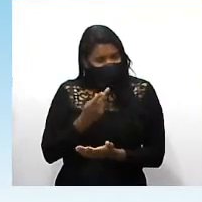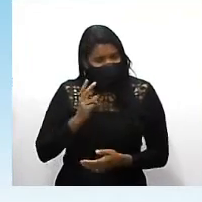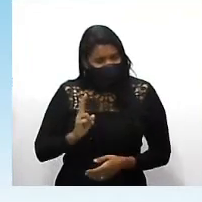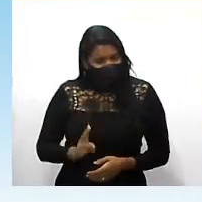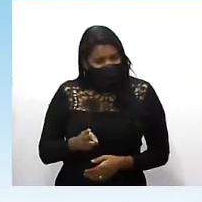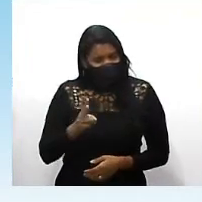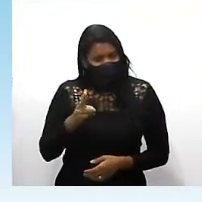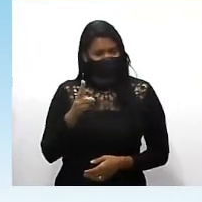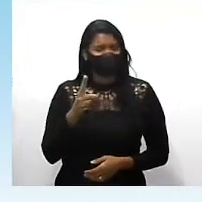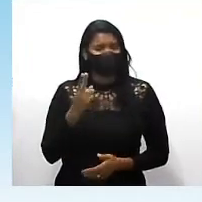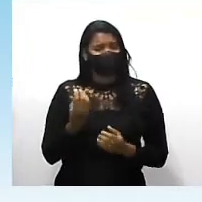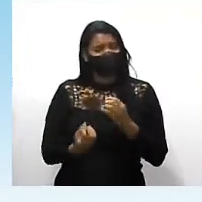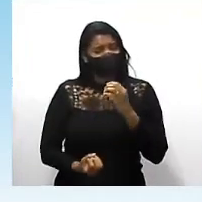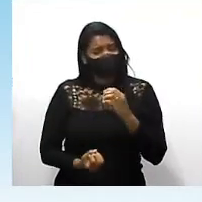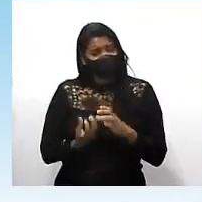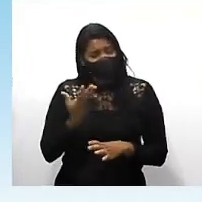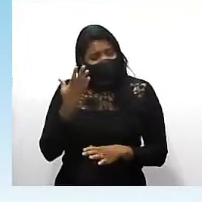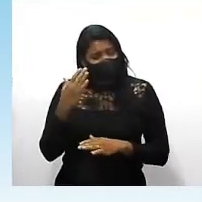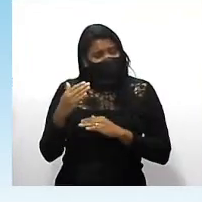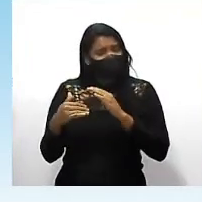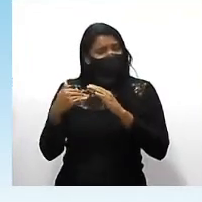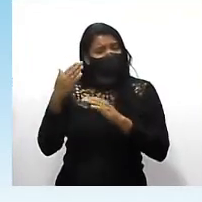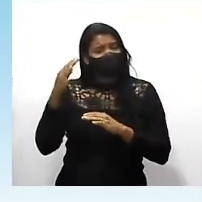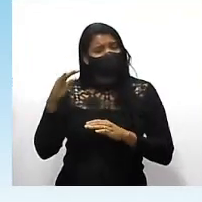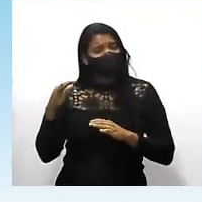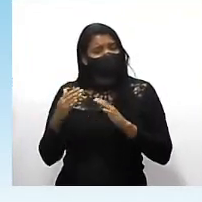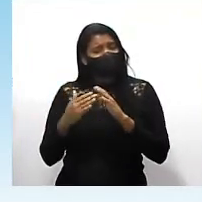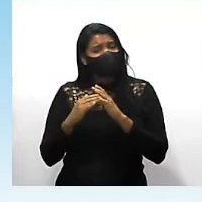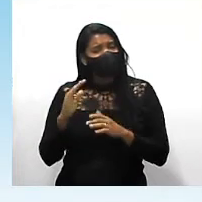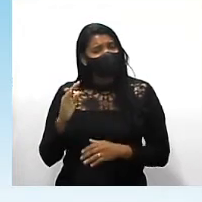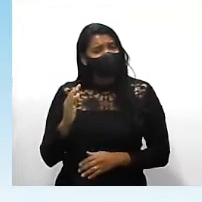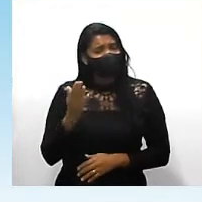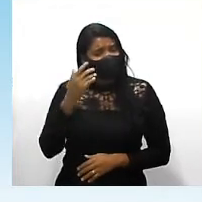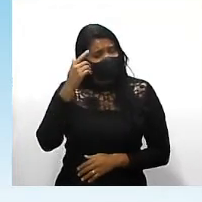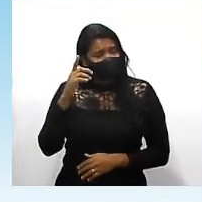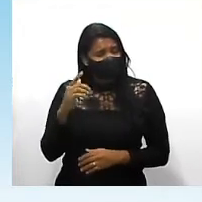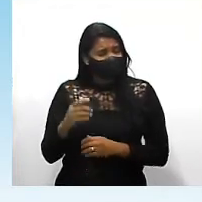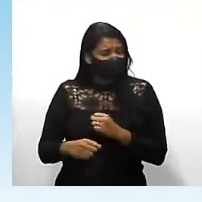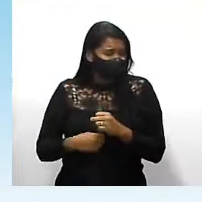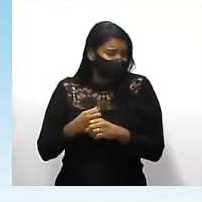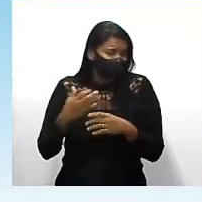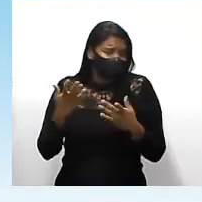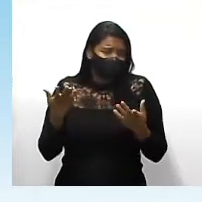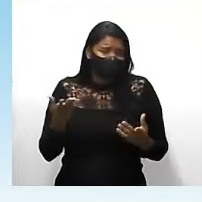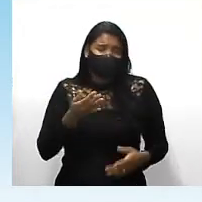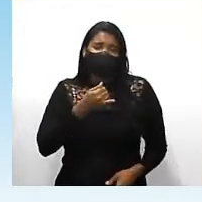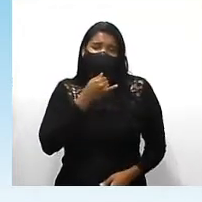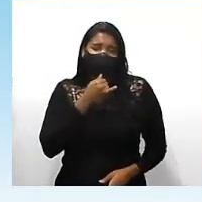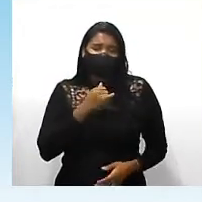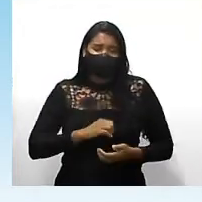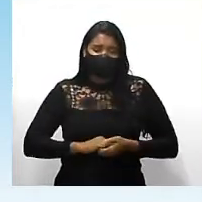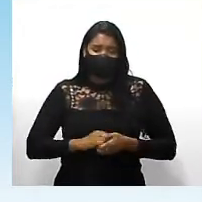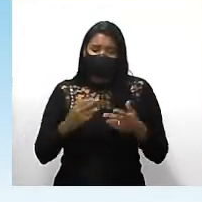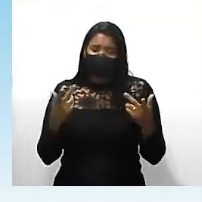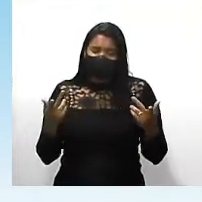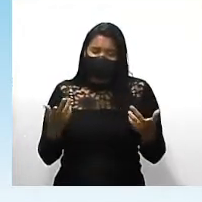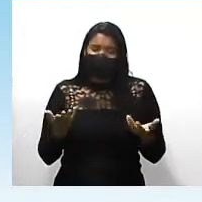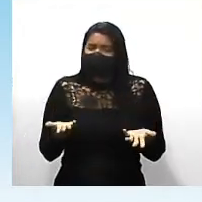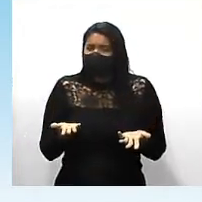vão surgir com o passar do tempo. Que coisas são essas? Vou dar um exemplo aqui para você, vou adiantar um